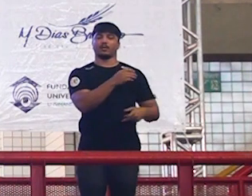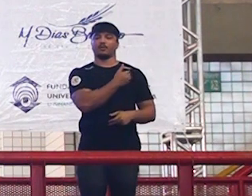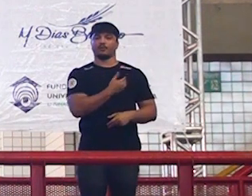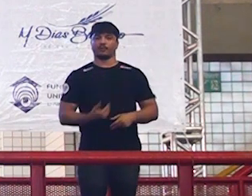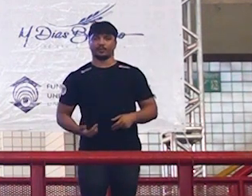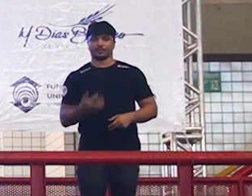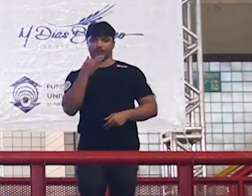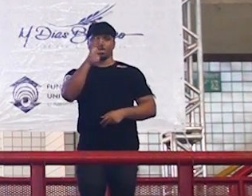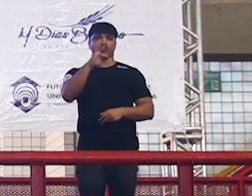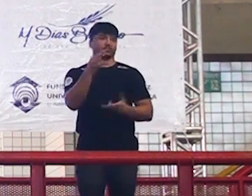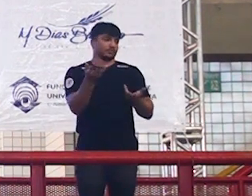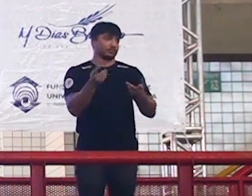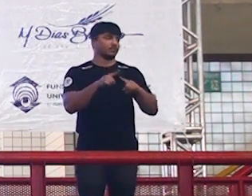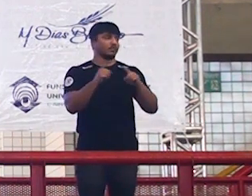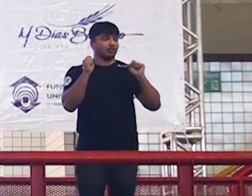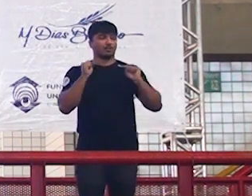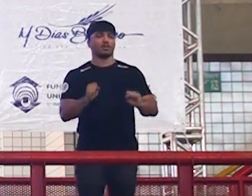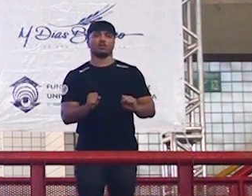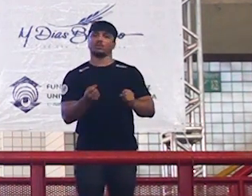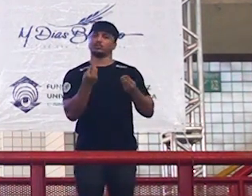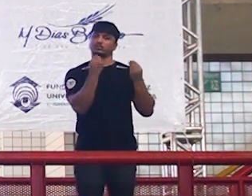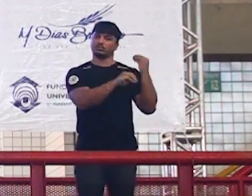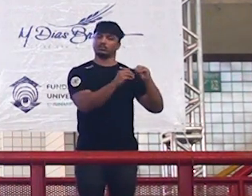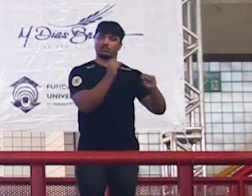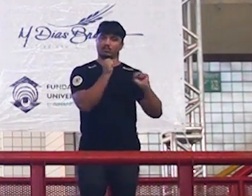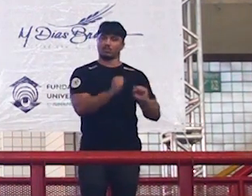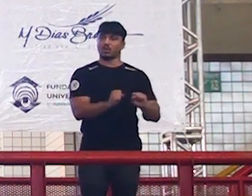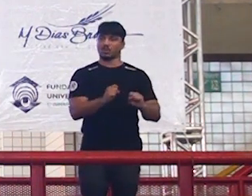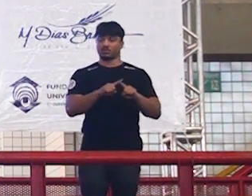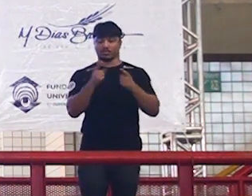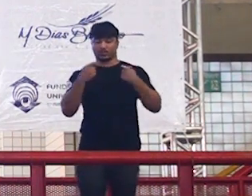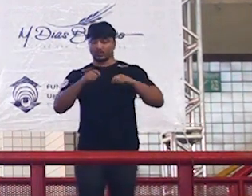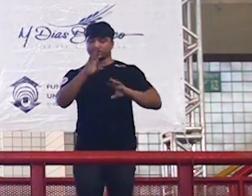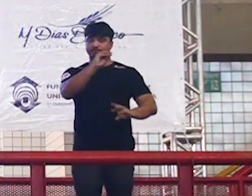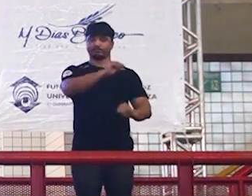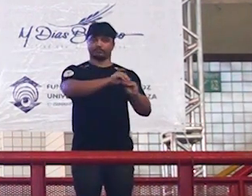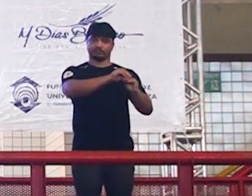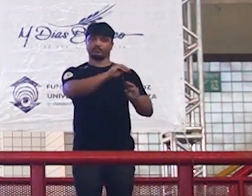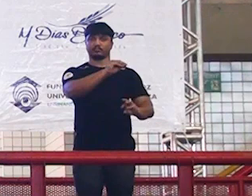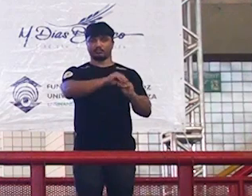federal. Você pode falar sim, sabendo argumentar.